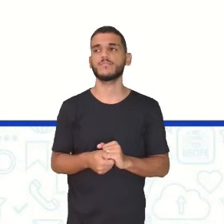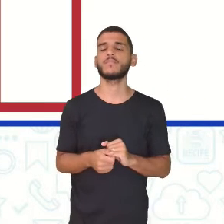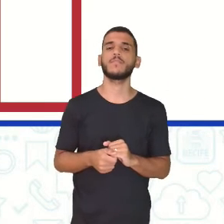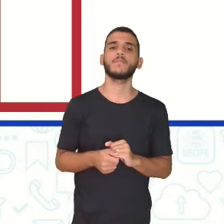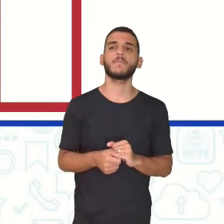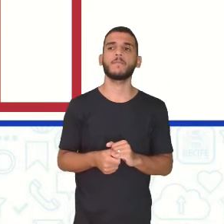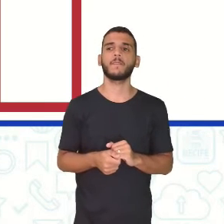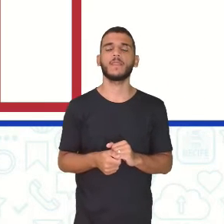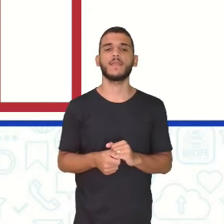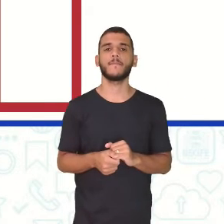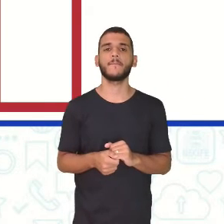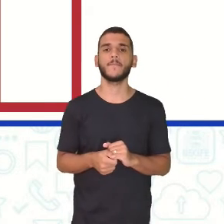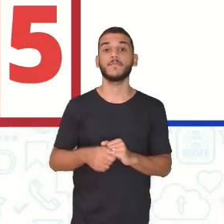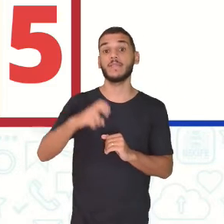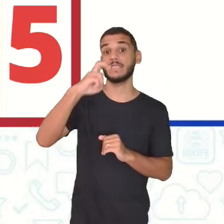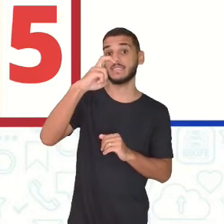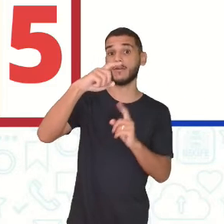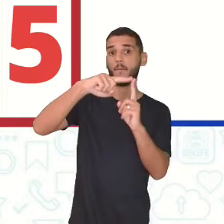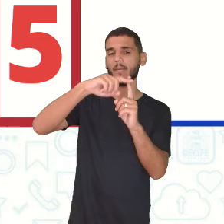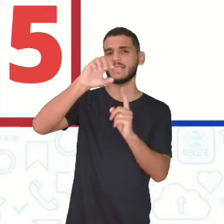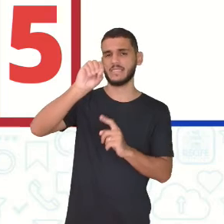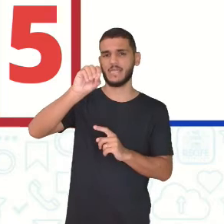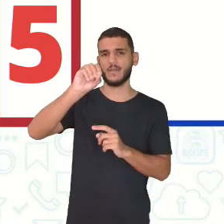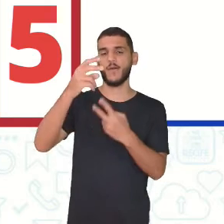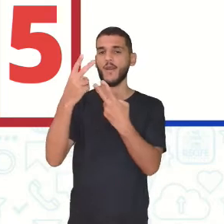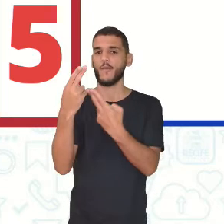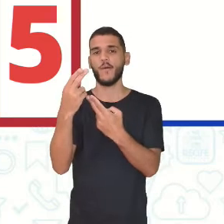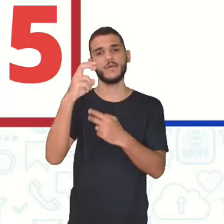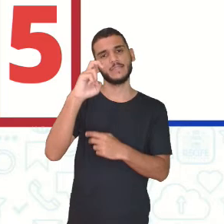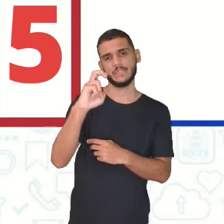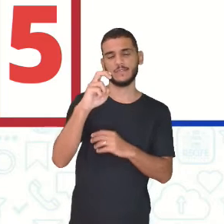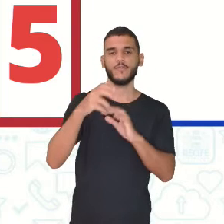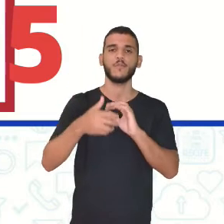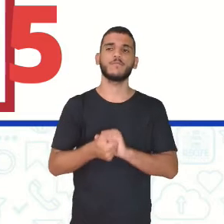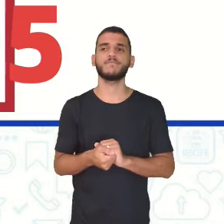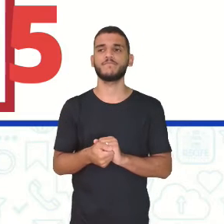ó, 5 mais 0 é igual a 5,